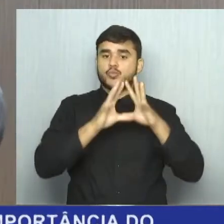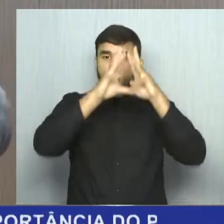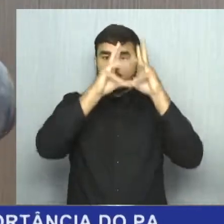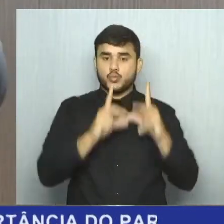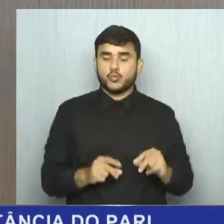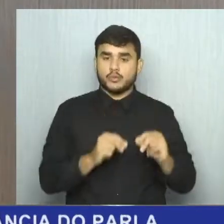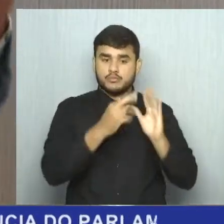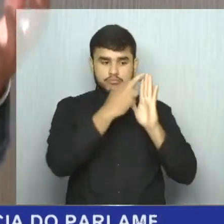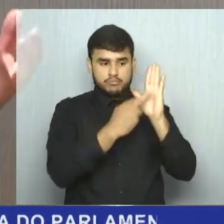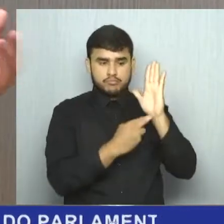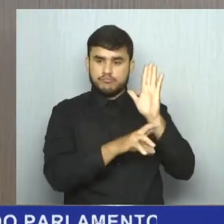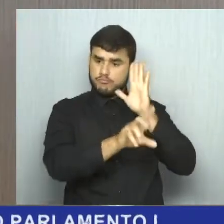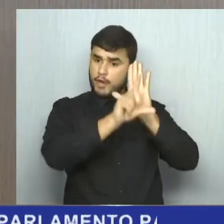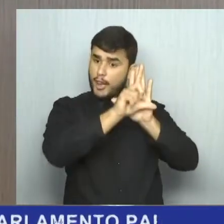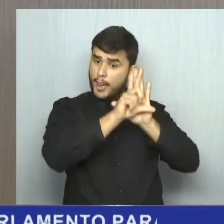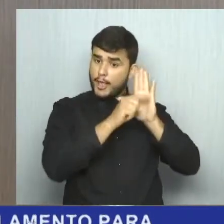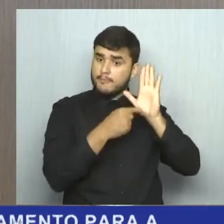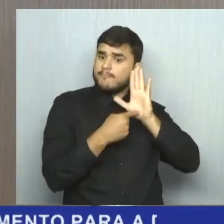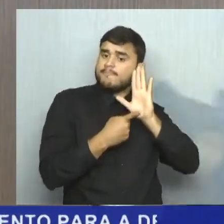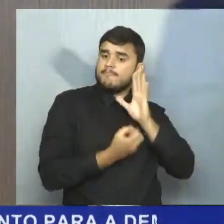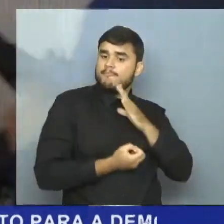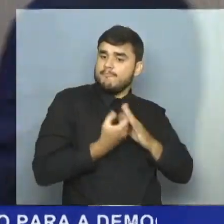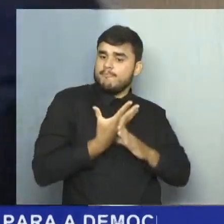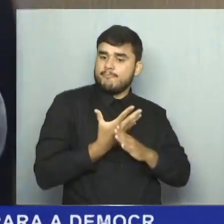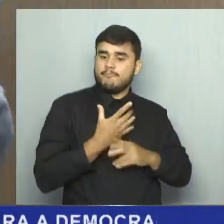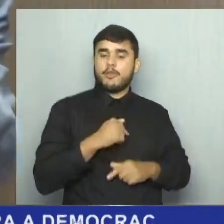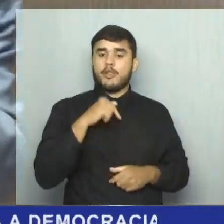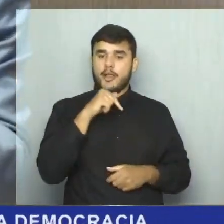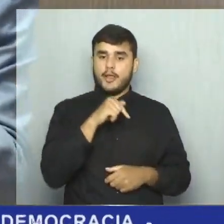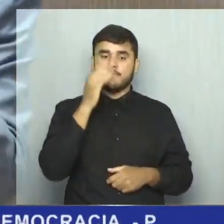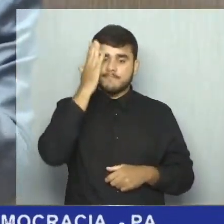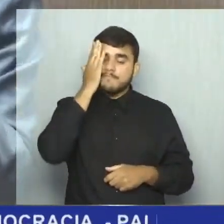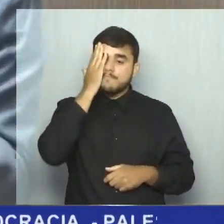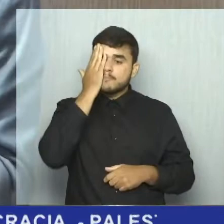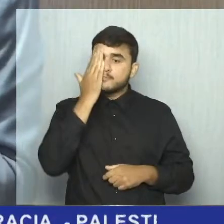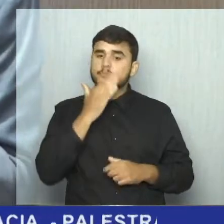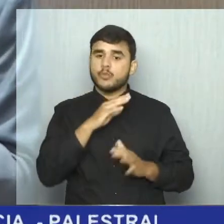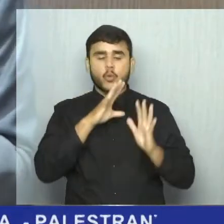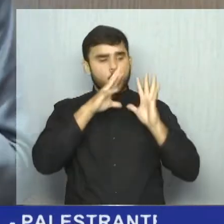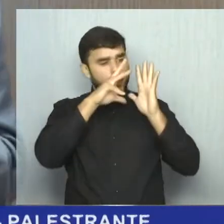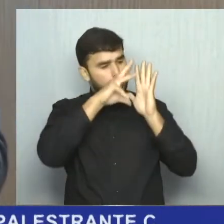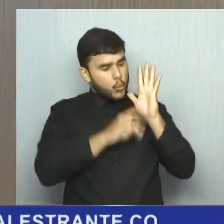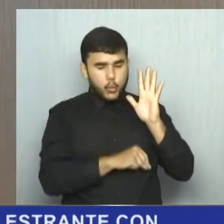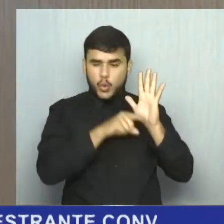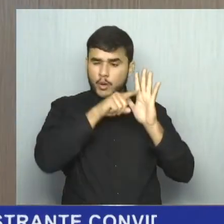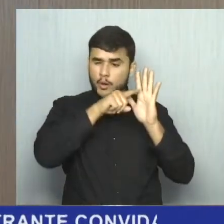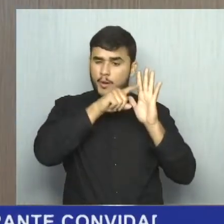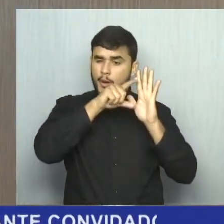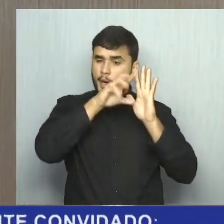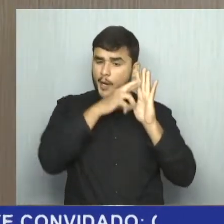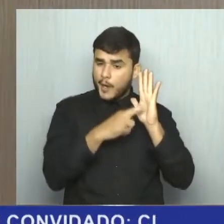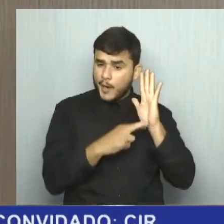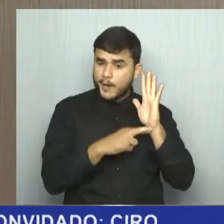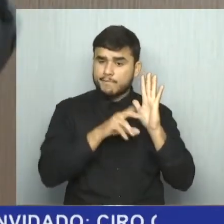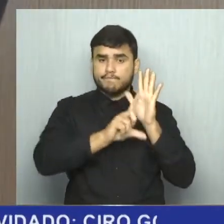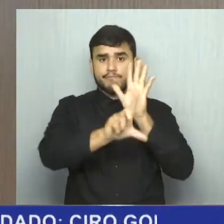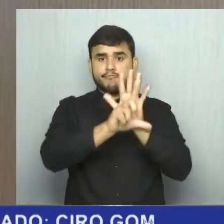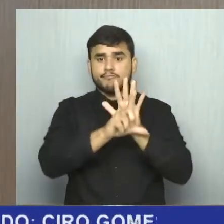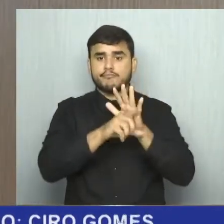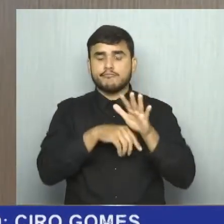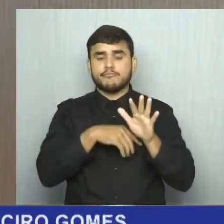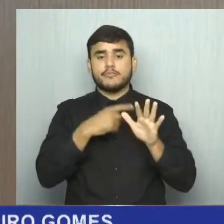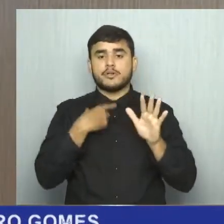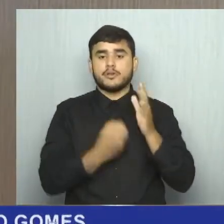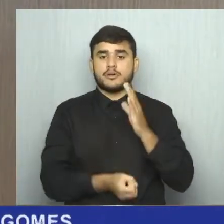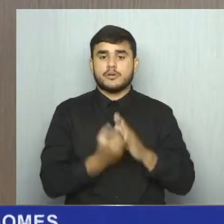regras, dando hierarquia a essas regras conforme o nível de complexidade que essas regras pretenderiam alcançar. Nasce,